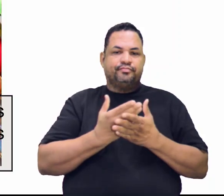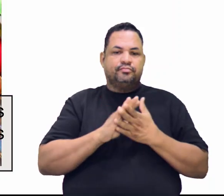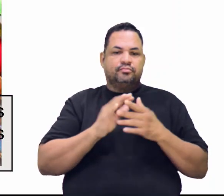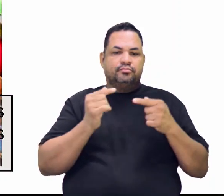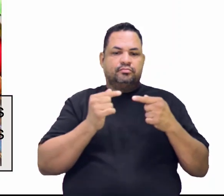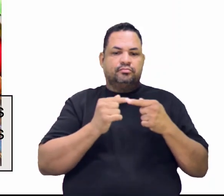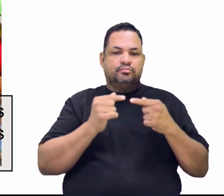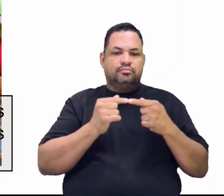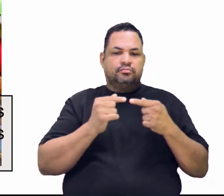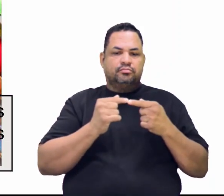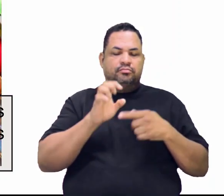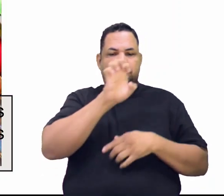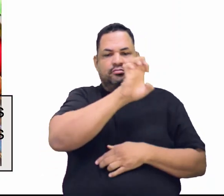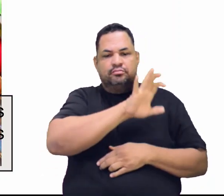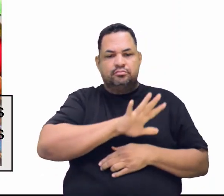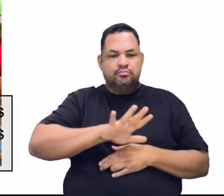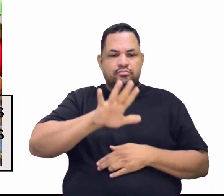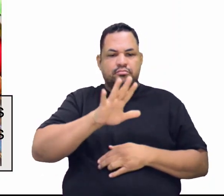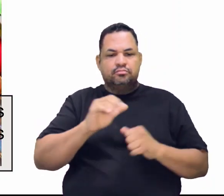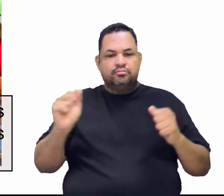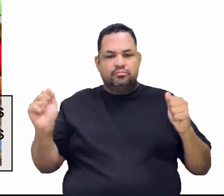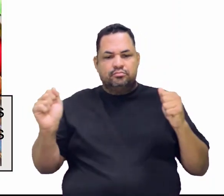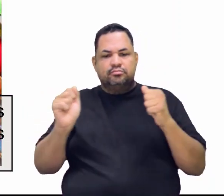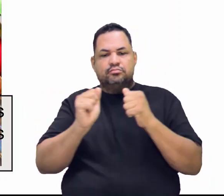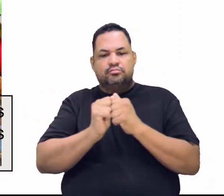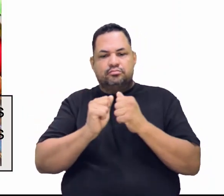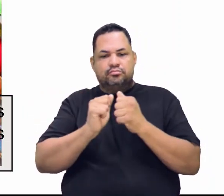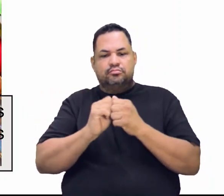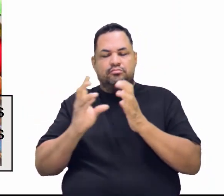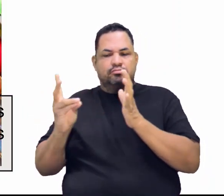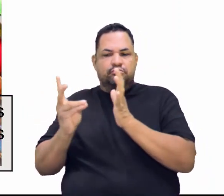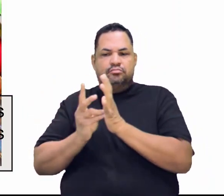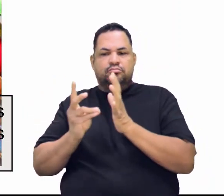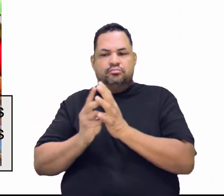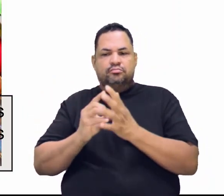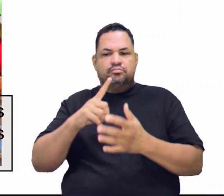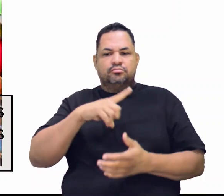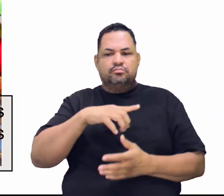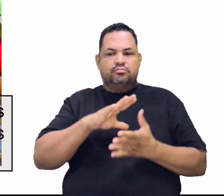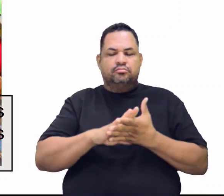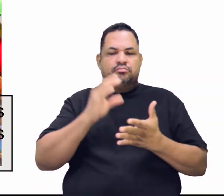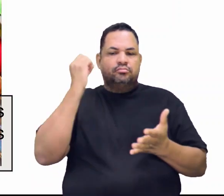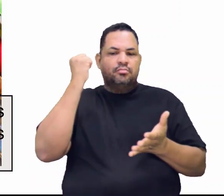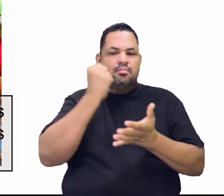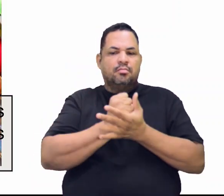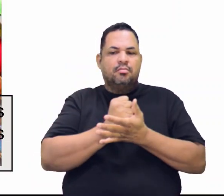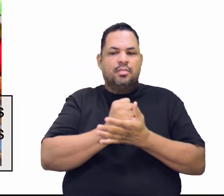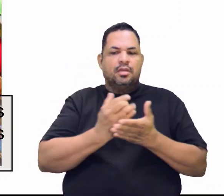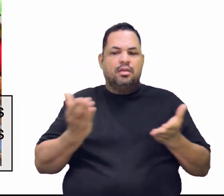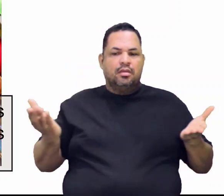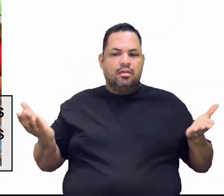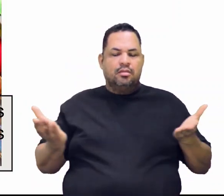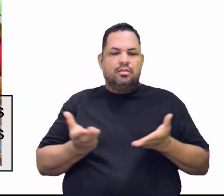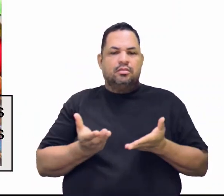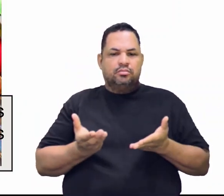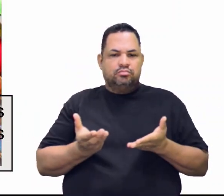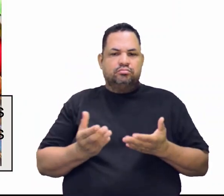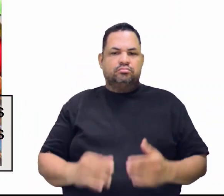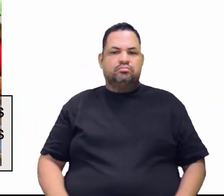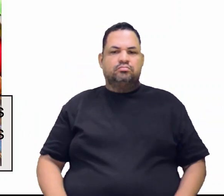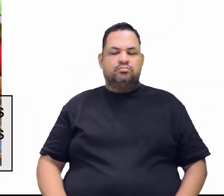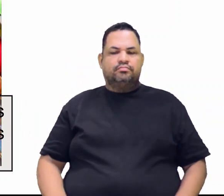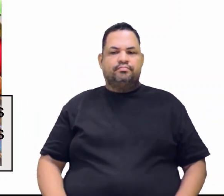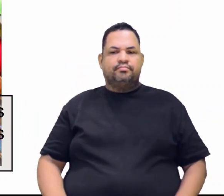do contato do europeu com o nativo, ele vai deixar marcas até os dias atuais, tá